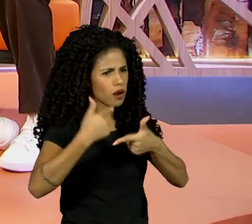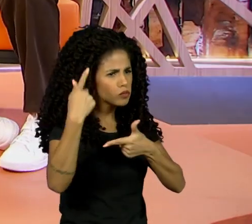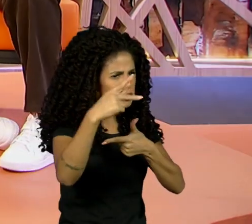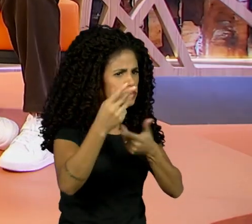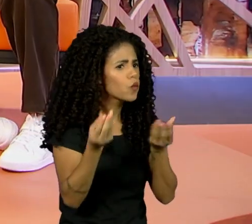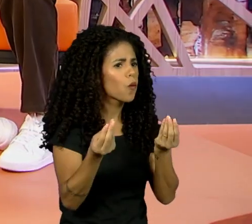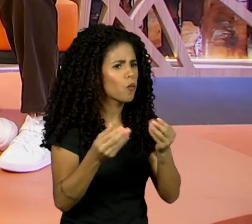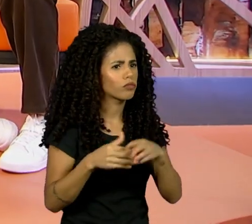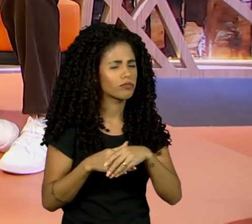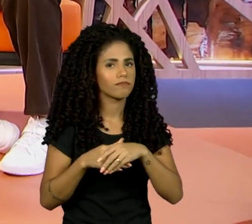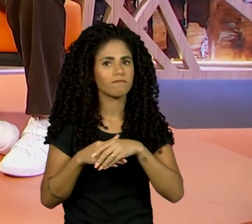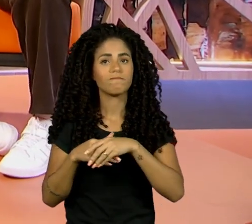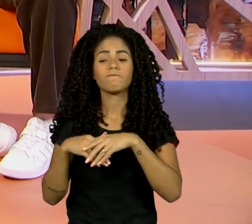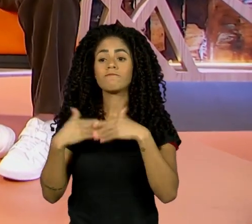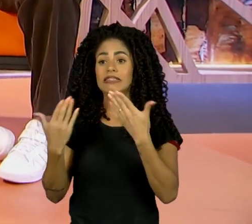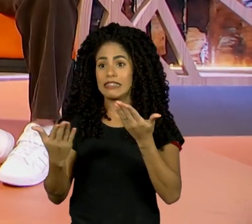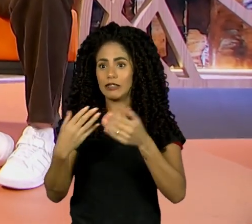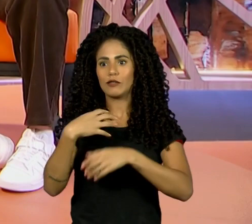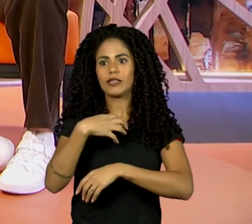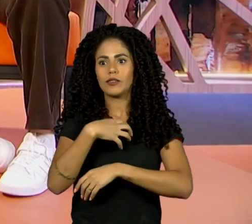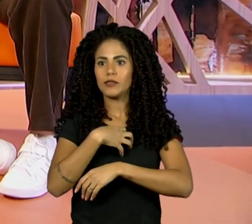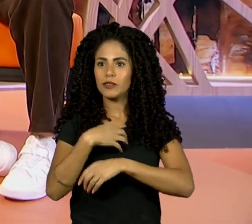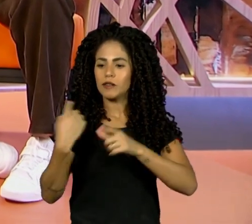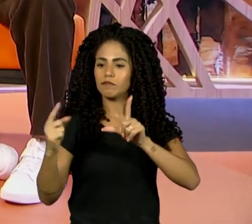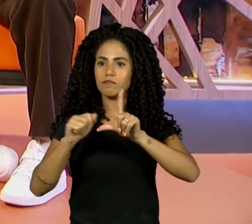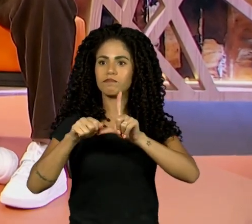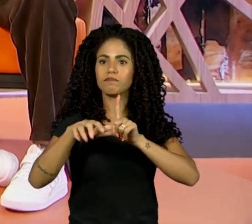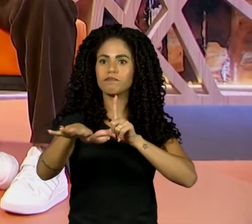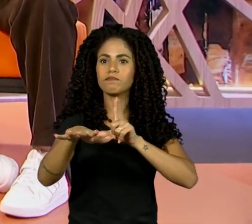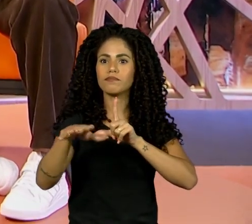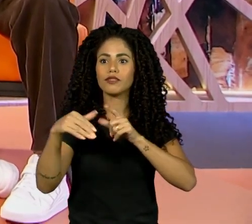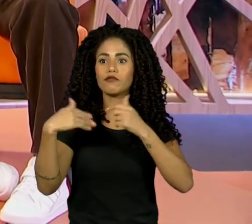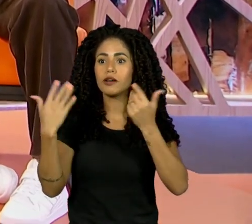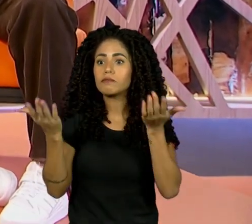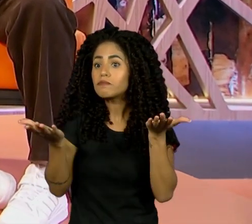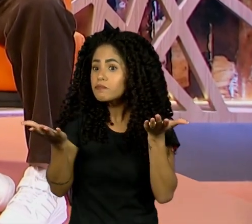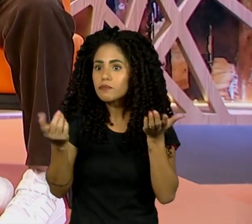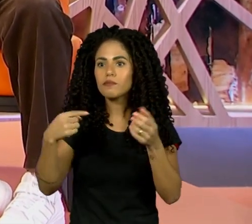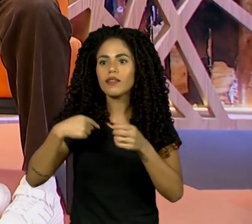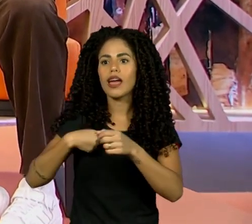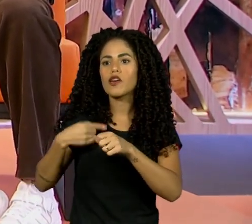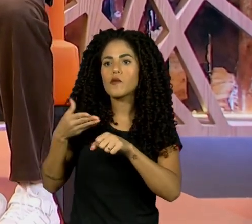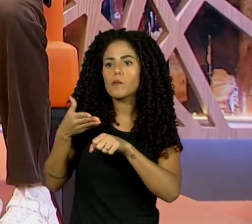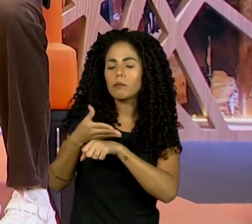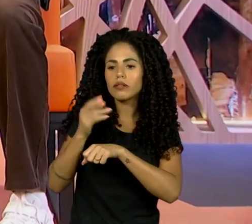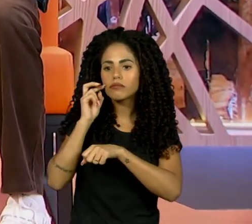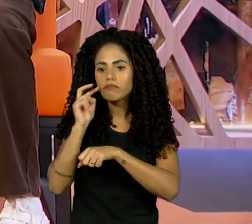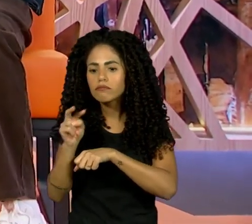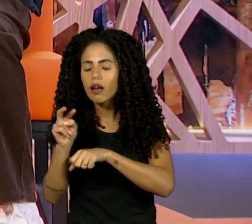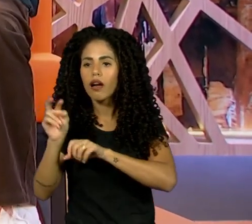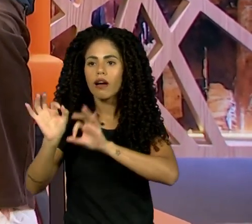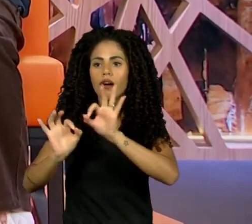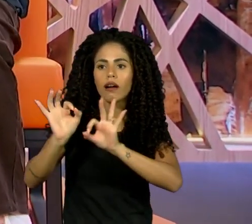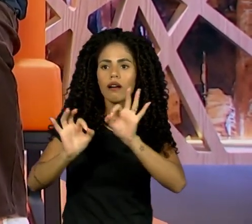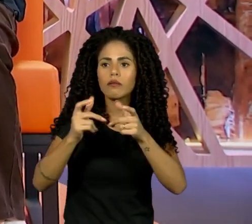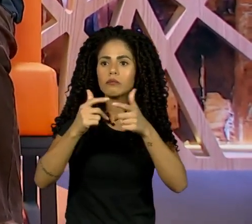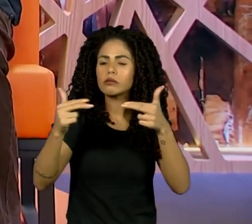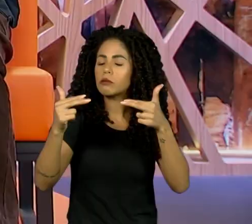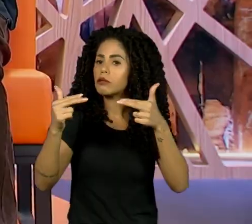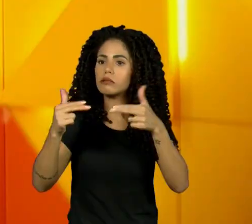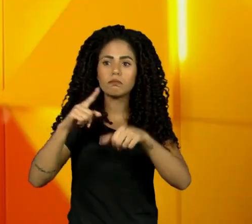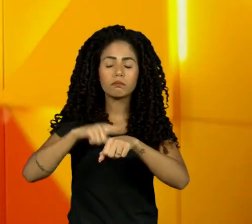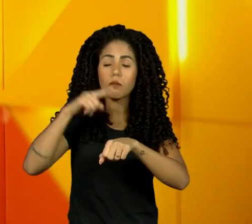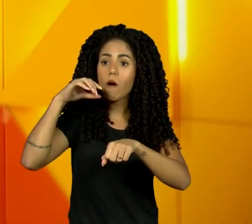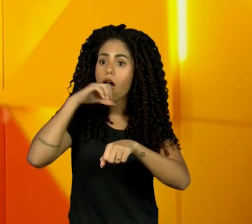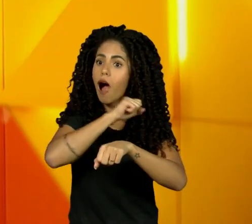eu caí no mundo dos influenciadores de paraquedas, né? Porque eu participo de uma coisa que me dá uma projeção nacional de um dia para o outro.